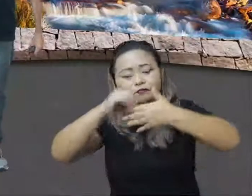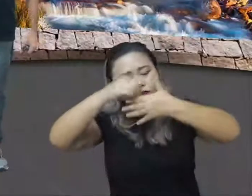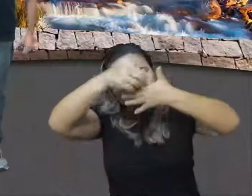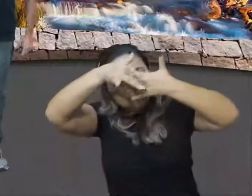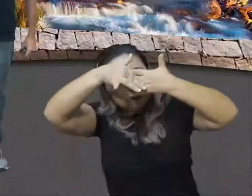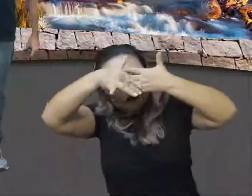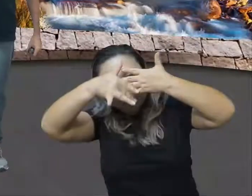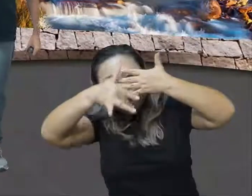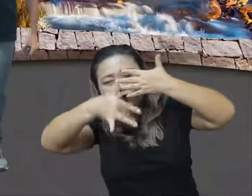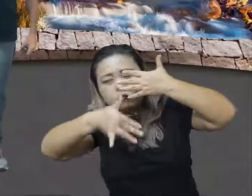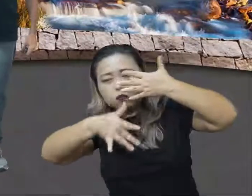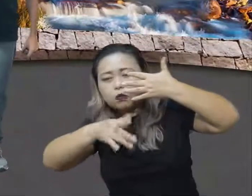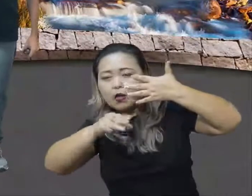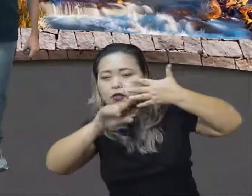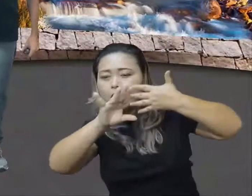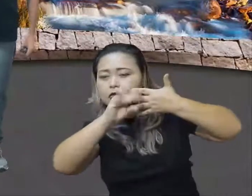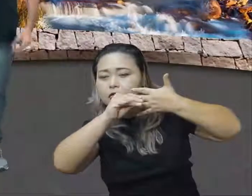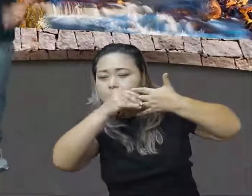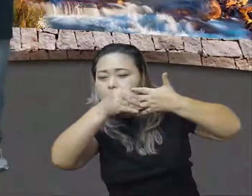erosões?